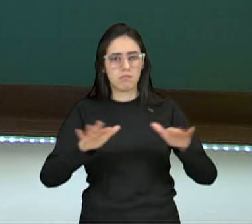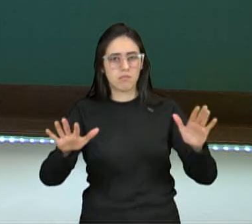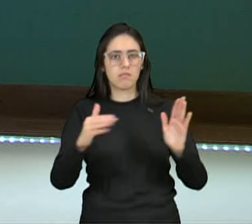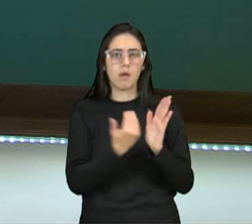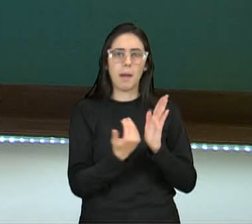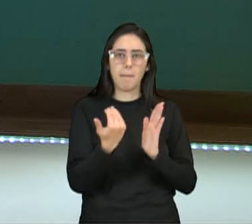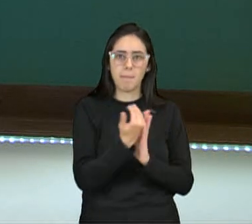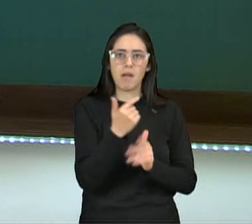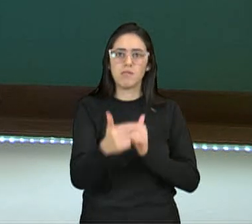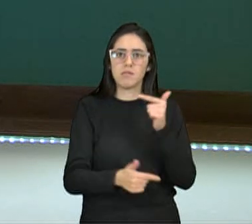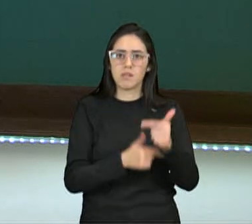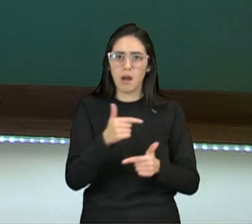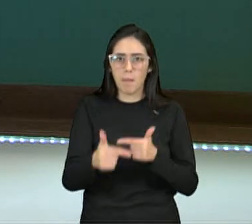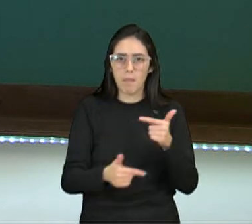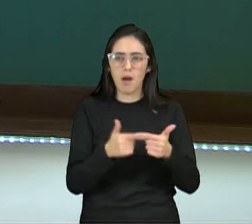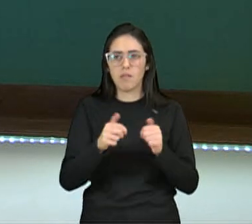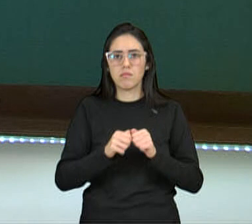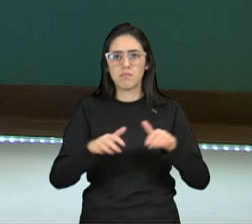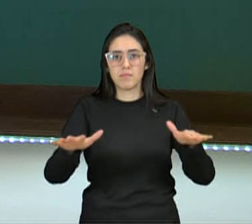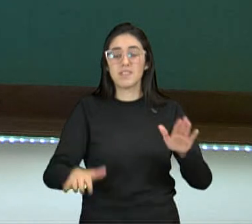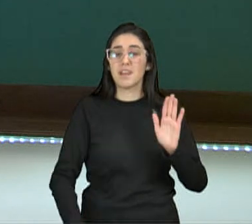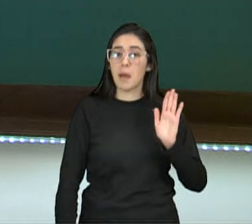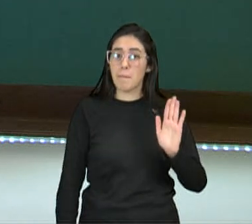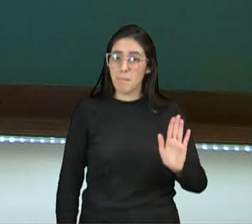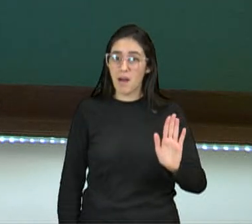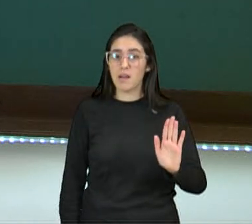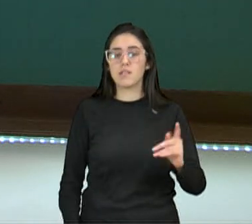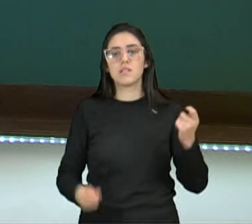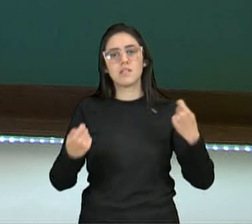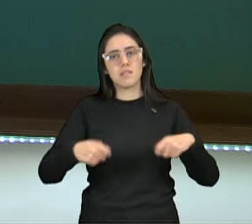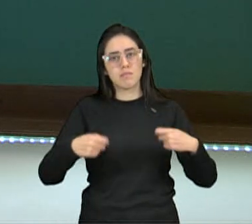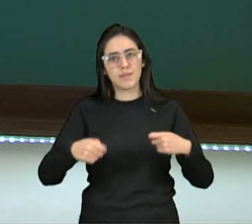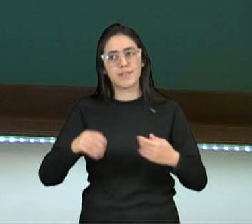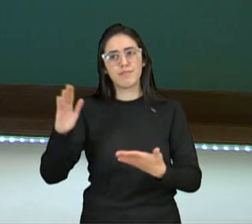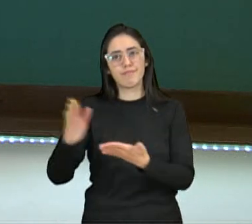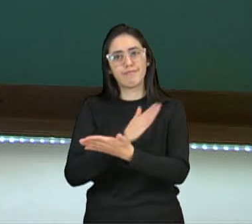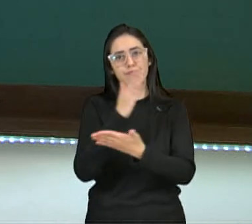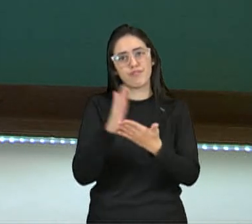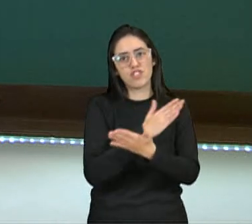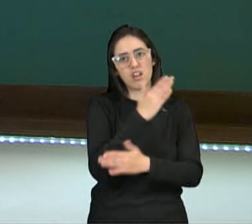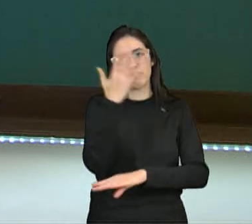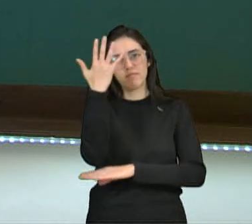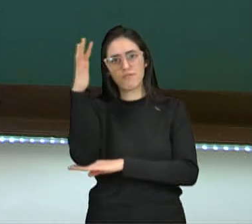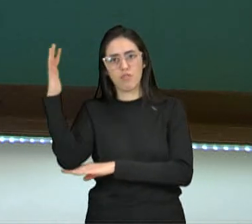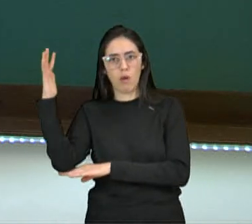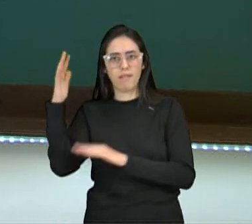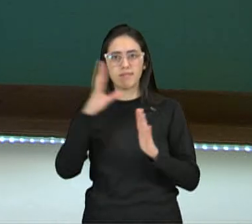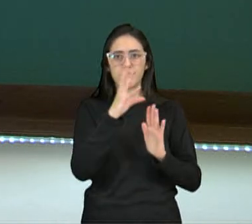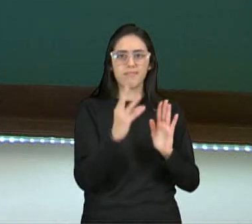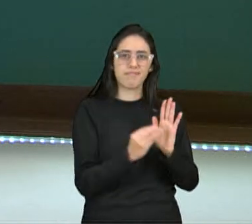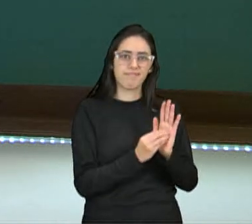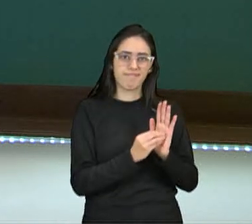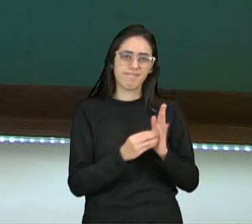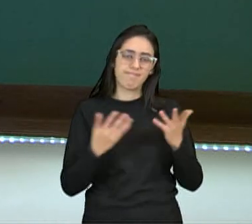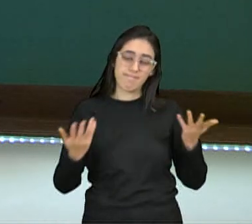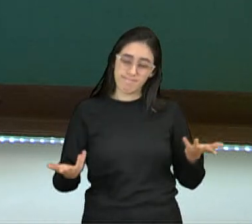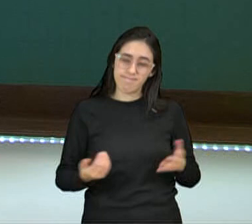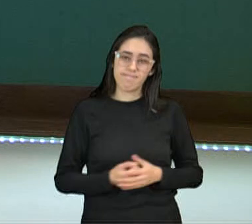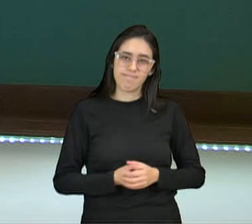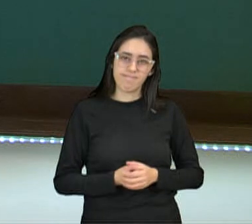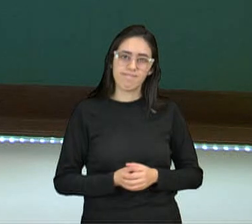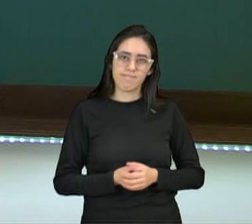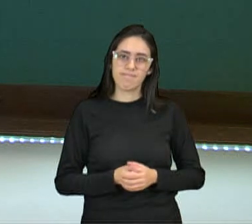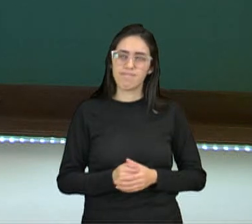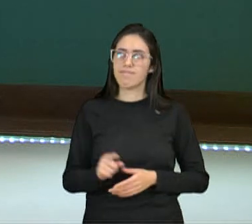atividade econômica, mas para isso precisa retirar a floresta, retirar a vegetação. Então é isso